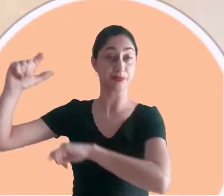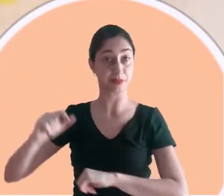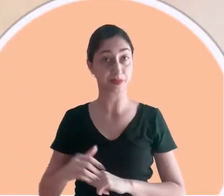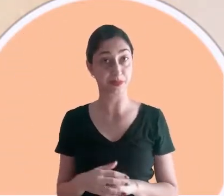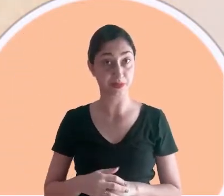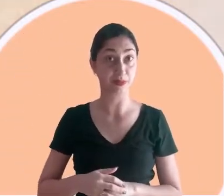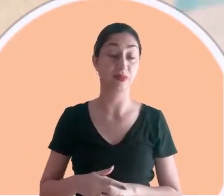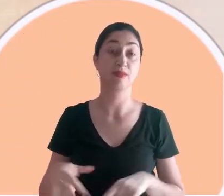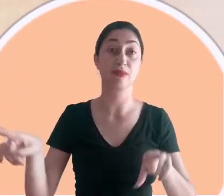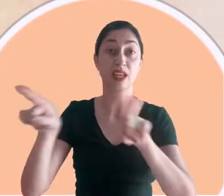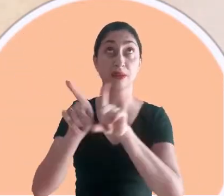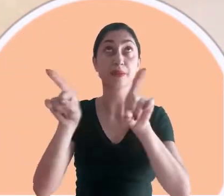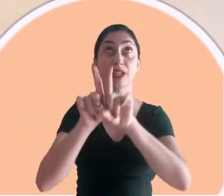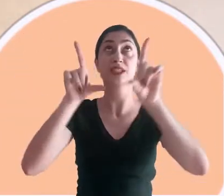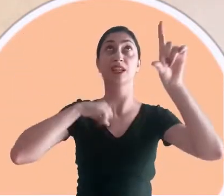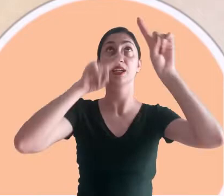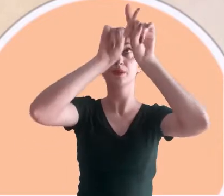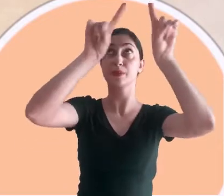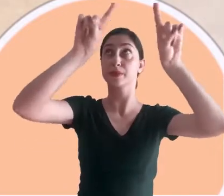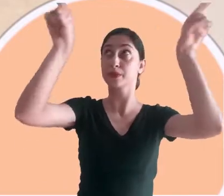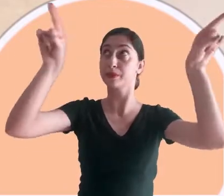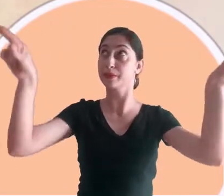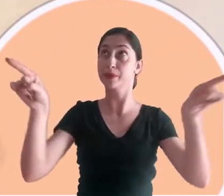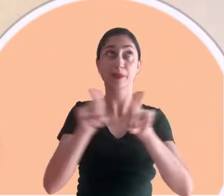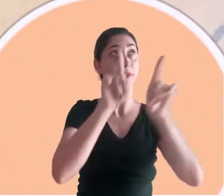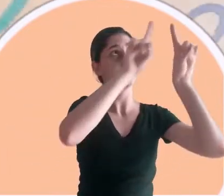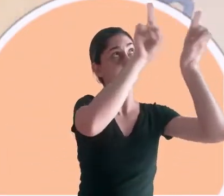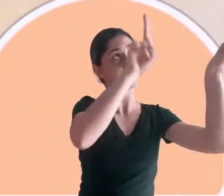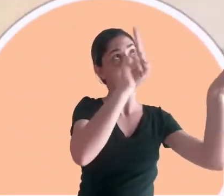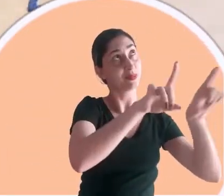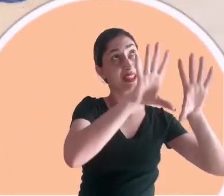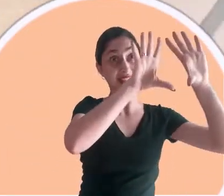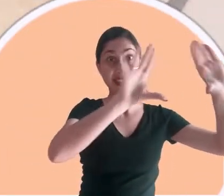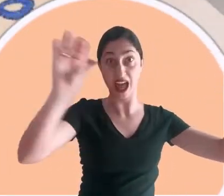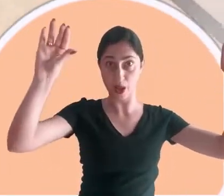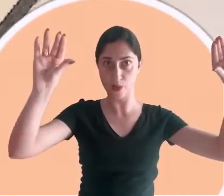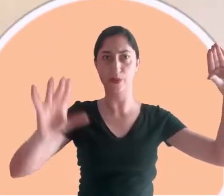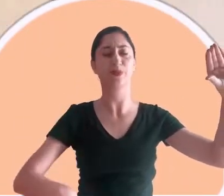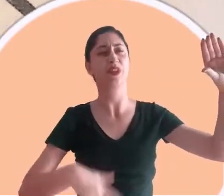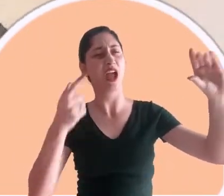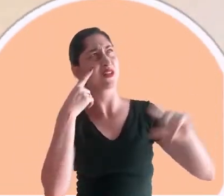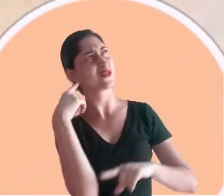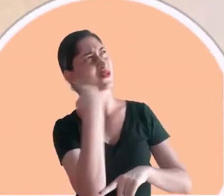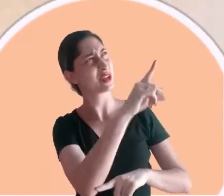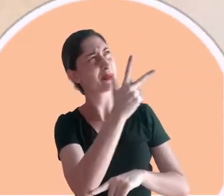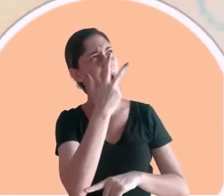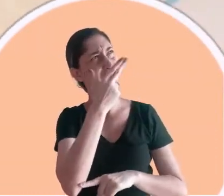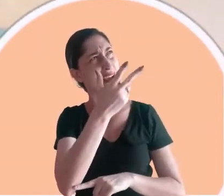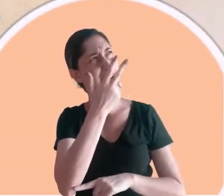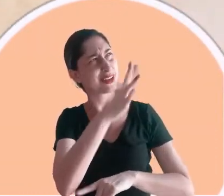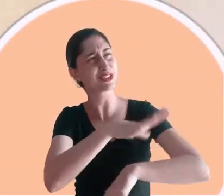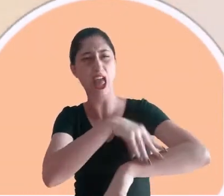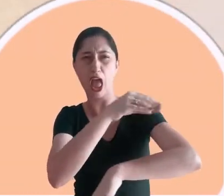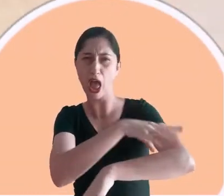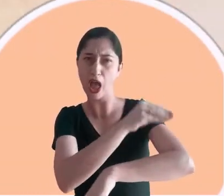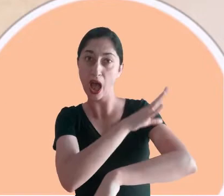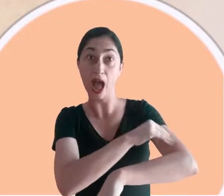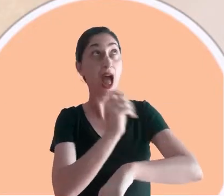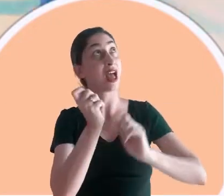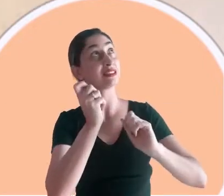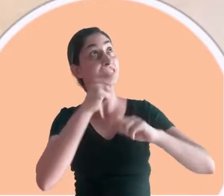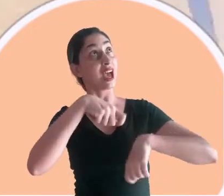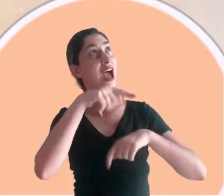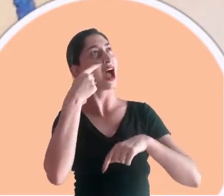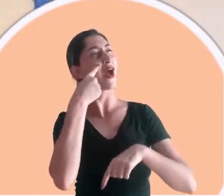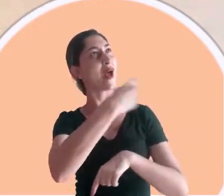raio pequeno. Em cima, tinha uns borrões azuis que eram o céu. E no céu, uma nuvem e outra nuvem. E aí eu vi que se eu desenhasse dois